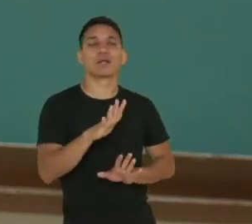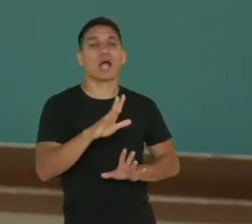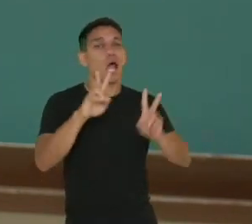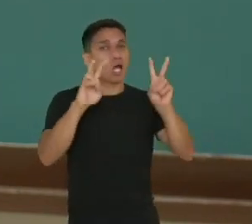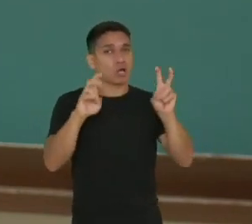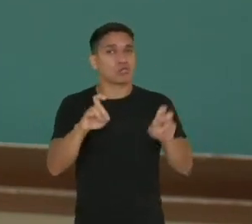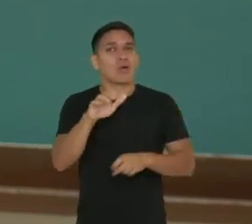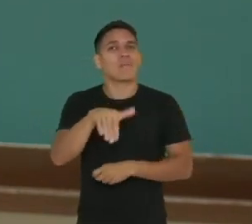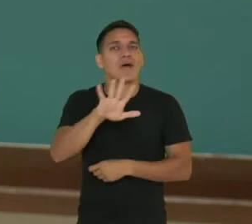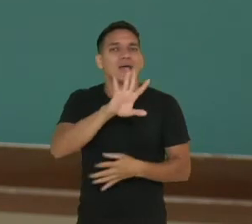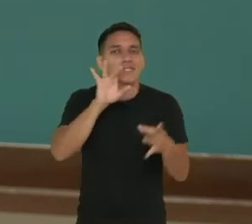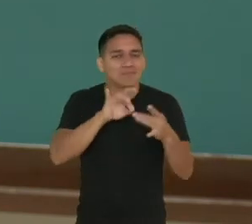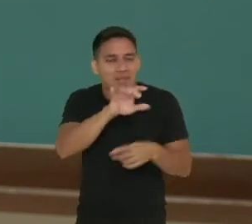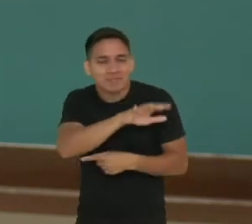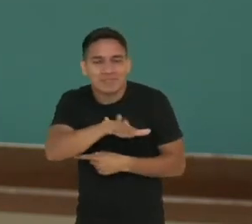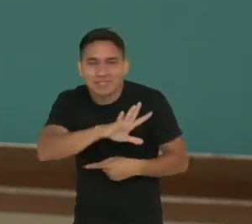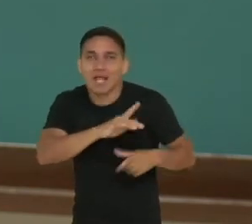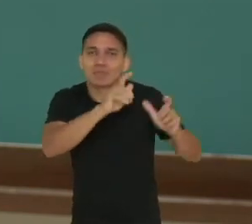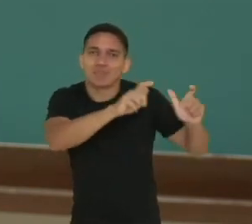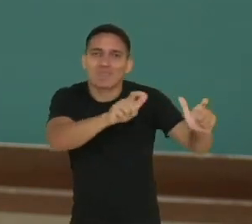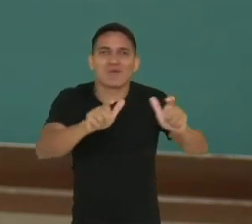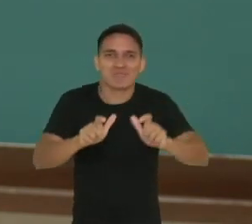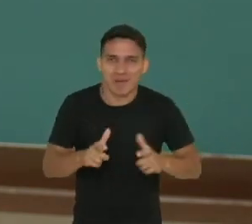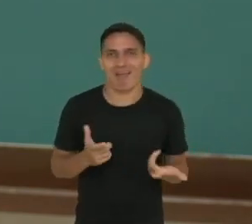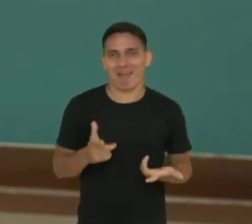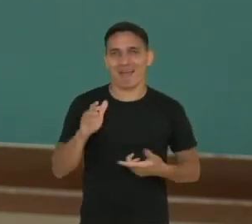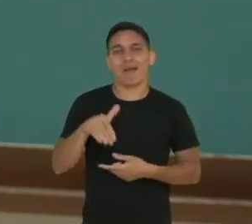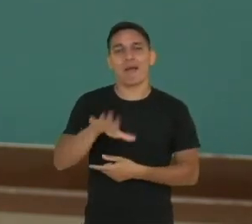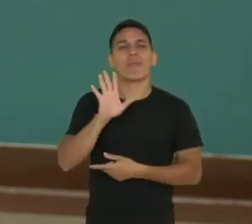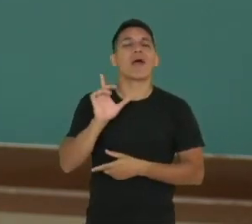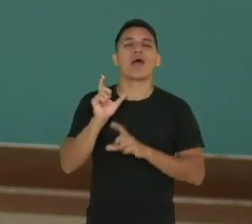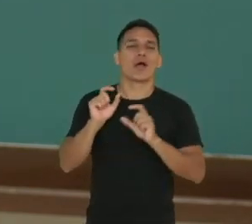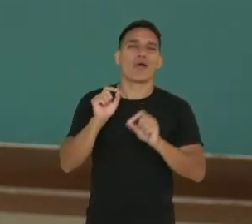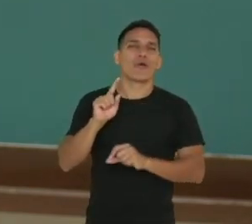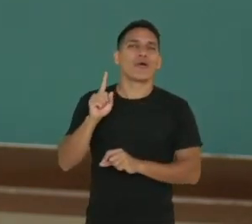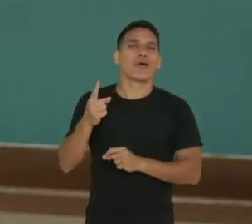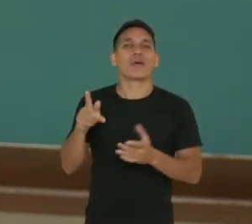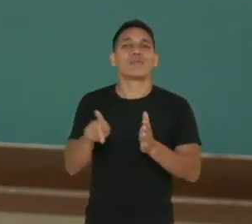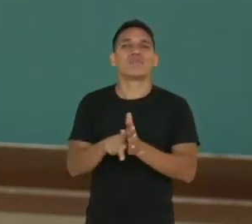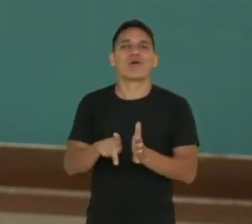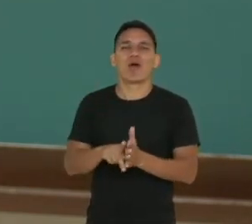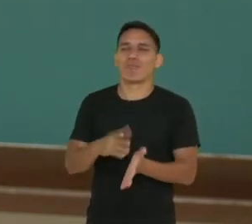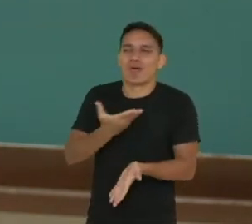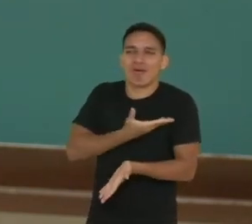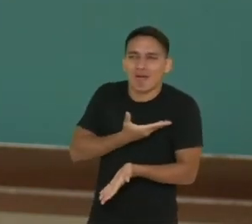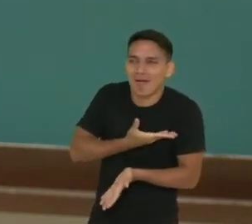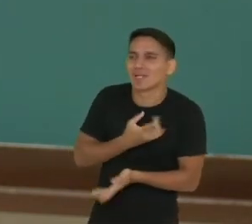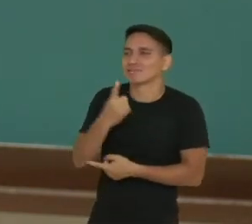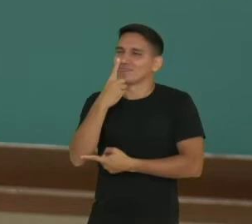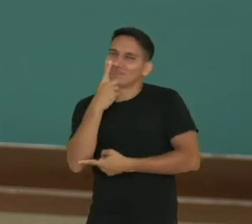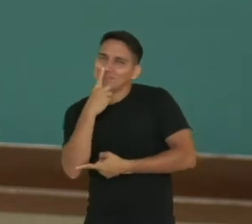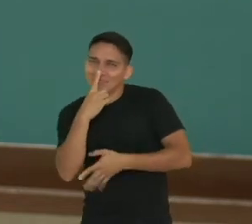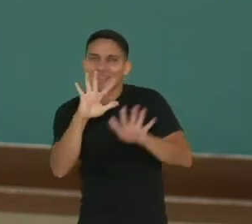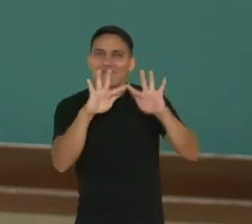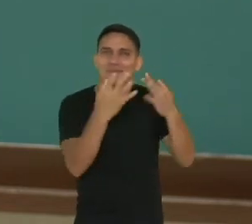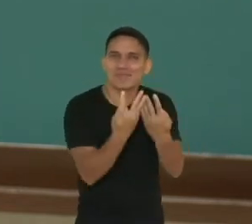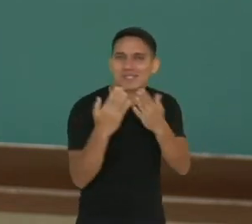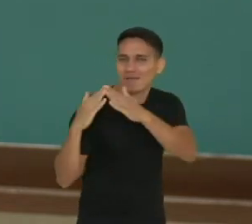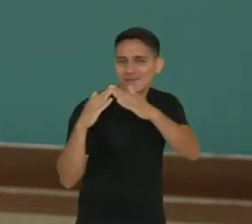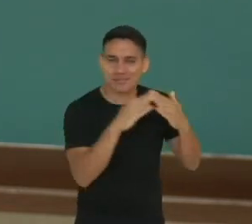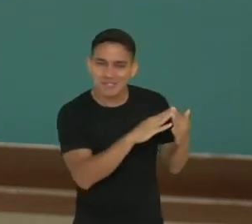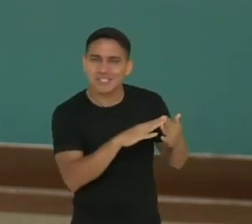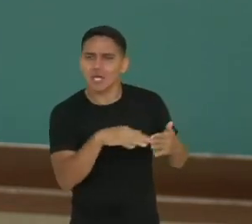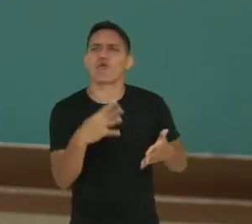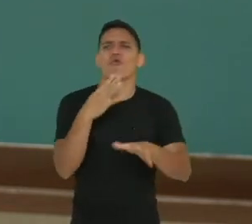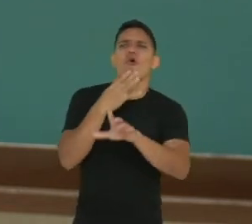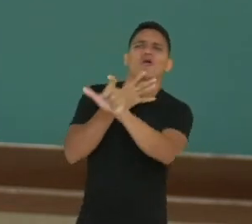mais regional, uma questão assim de compadre, de familiar, de vizinho, de um